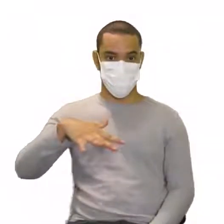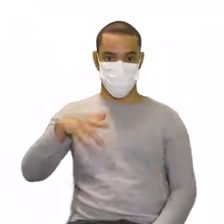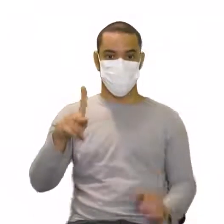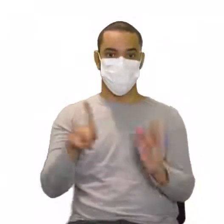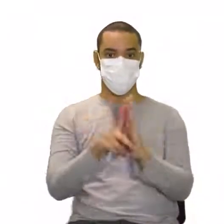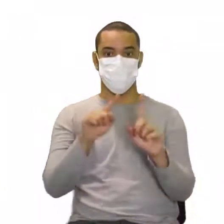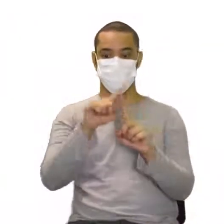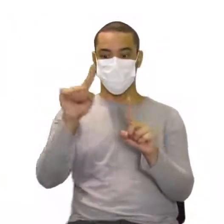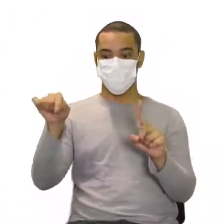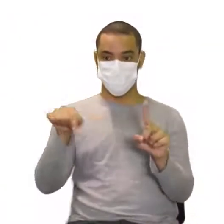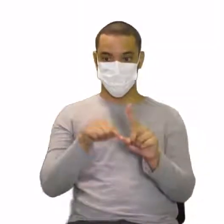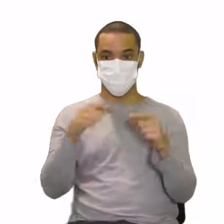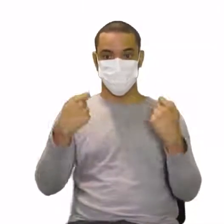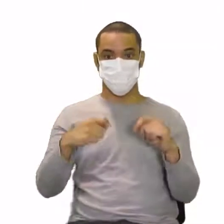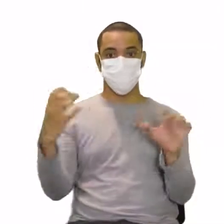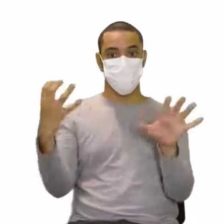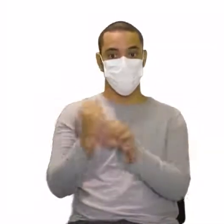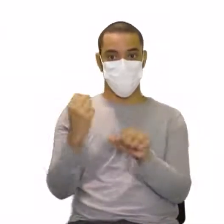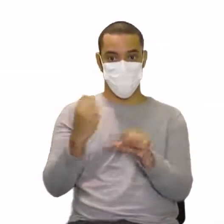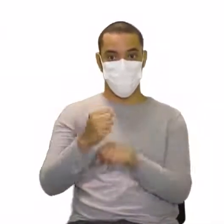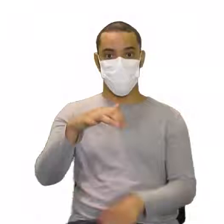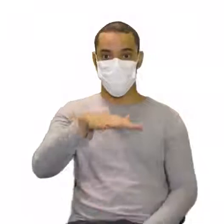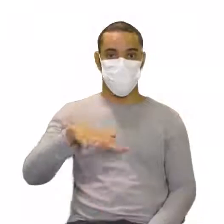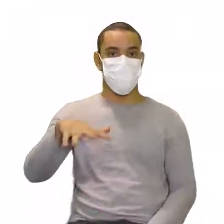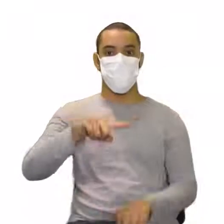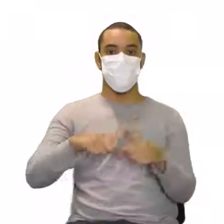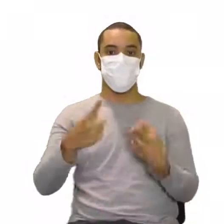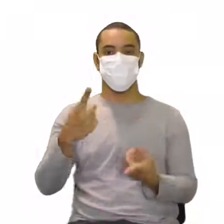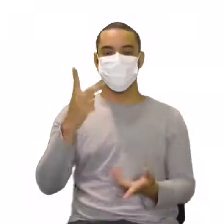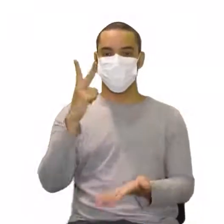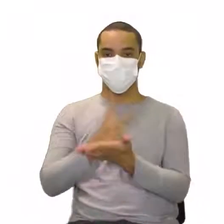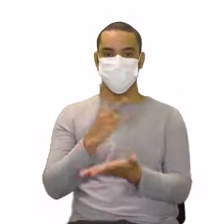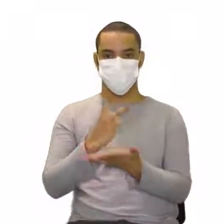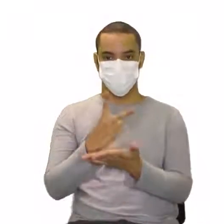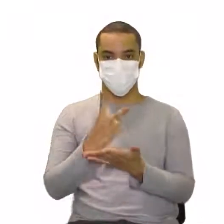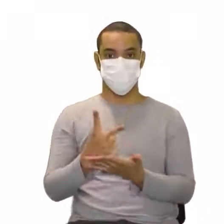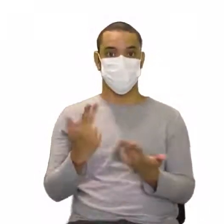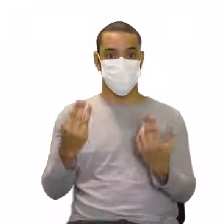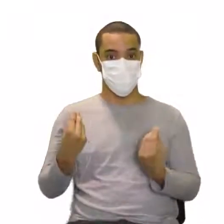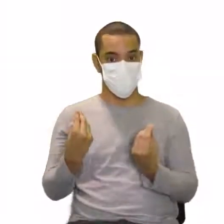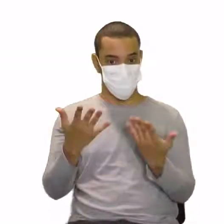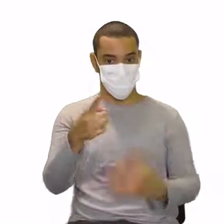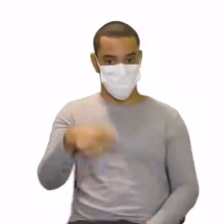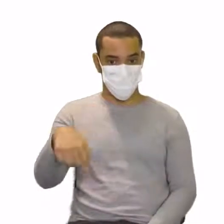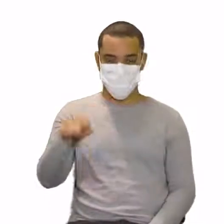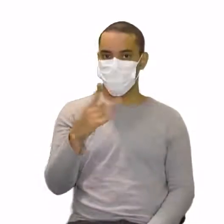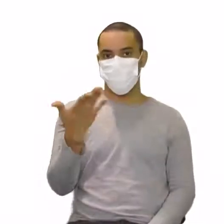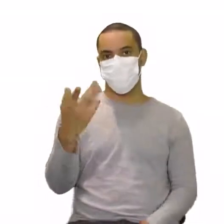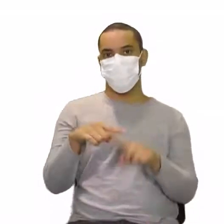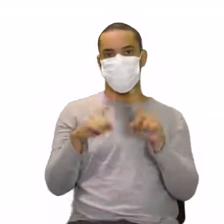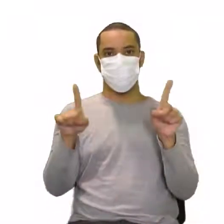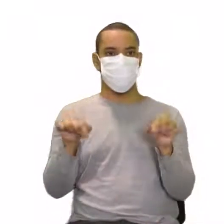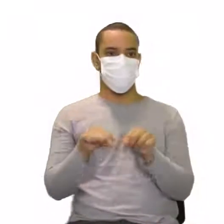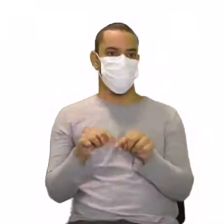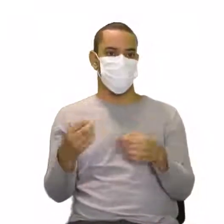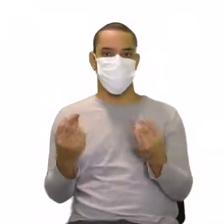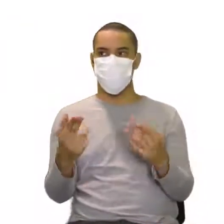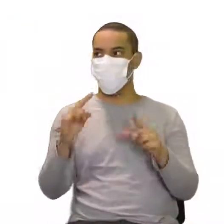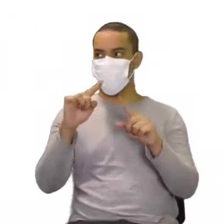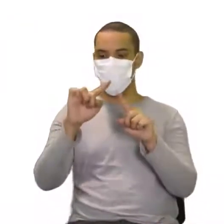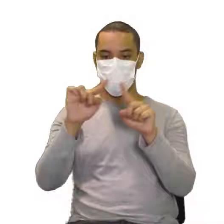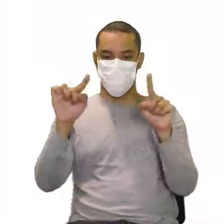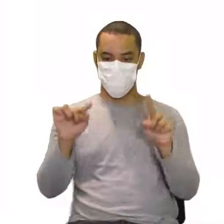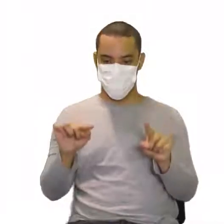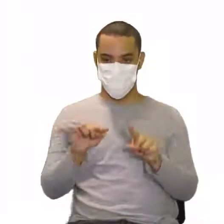pelo circuito. Você tem que calcular a área aí, mas sempre é dado para você. Geralmente um retângulo ou um quadrado. Multiplica